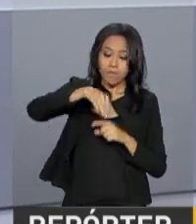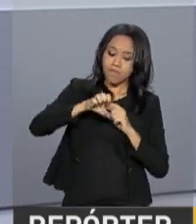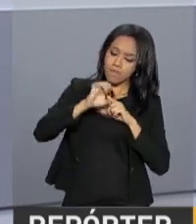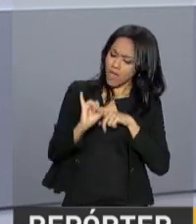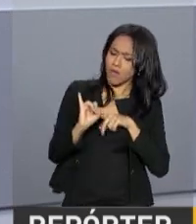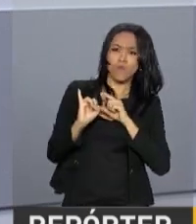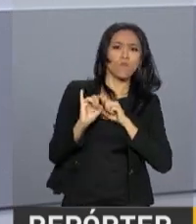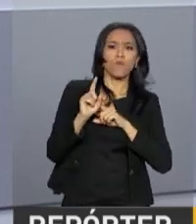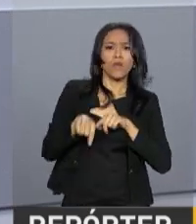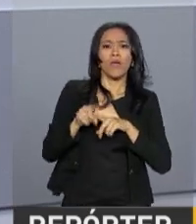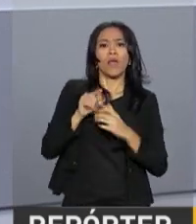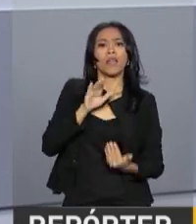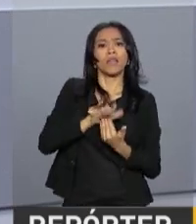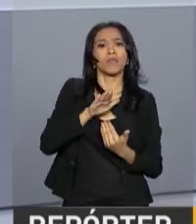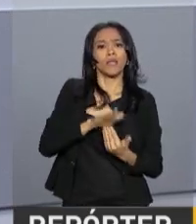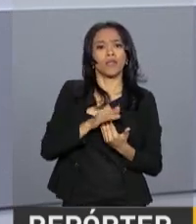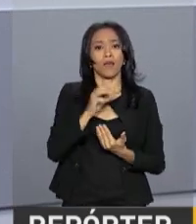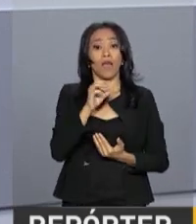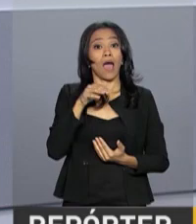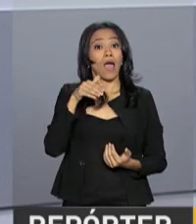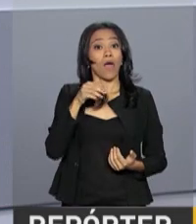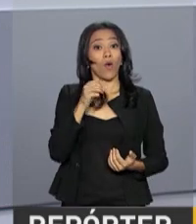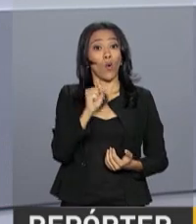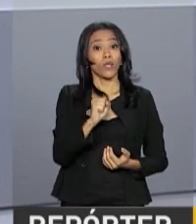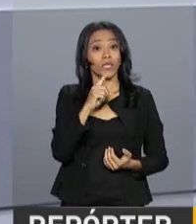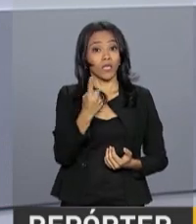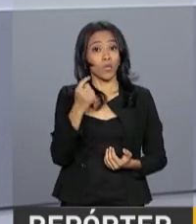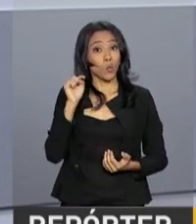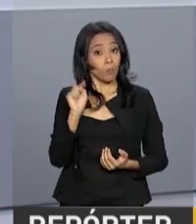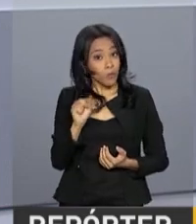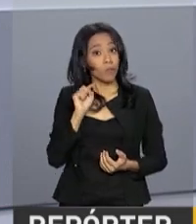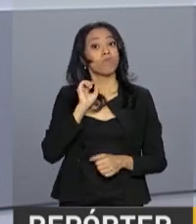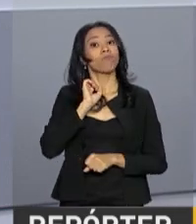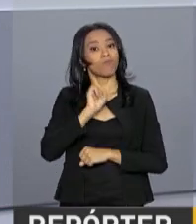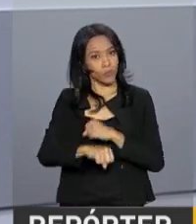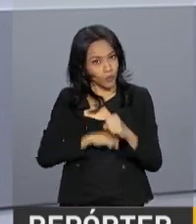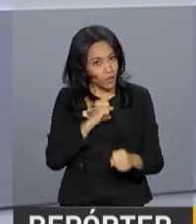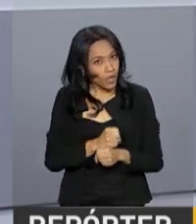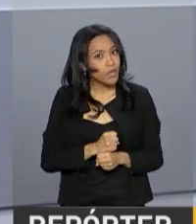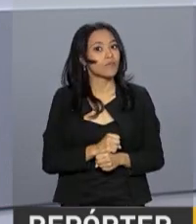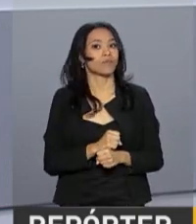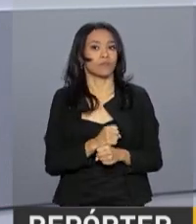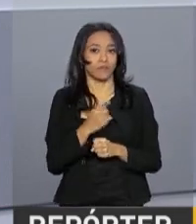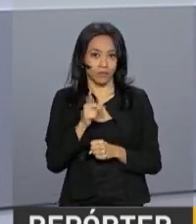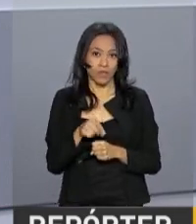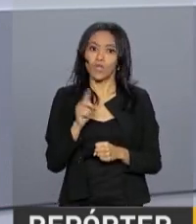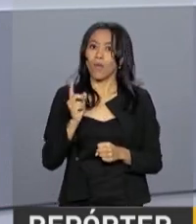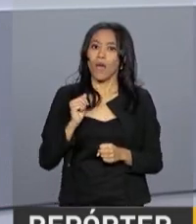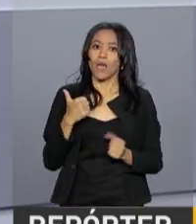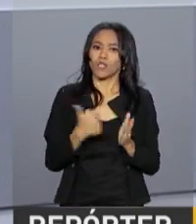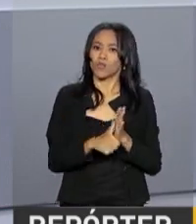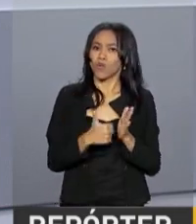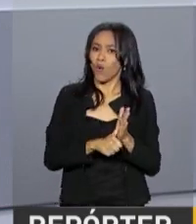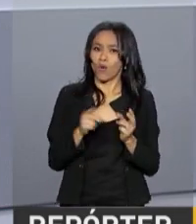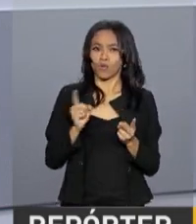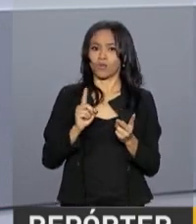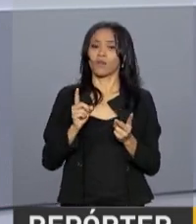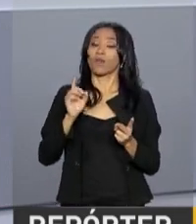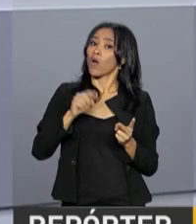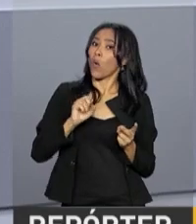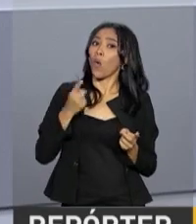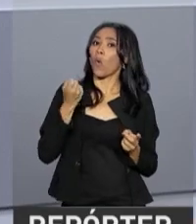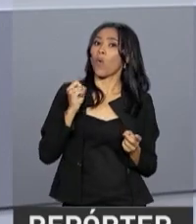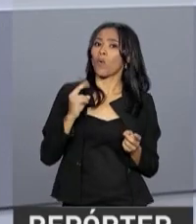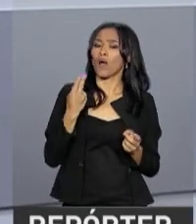com faturamento limitado 81 mil reais por ano não é sócio administrador ou titular de outra empresa